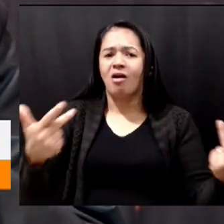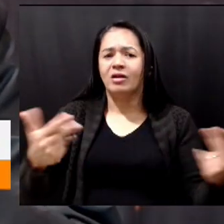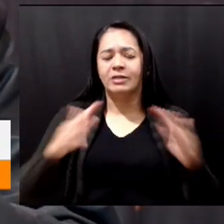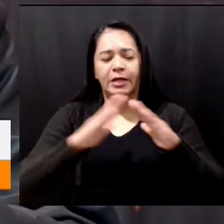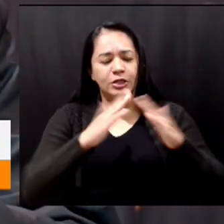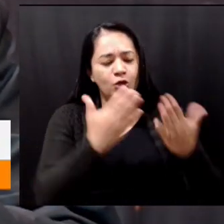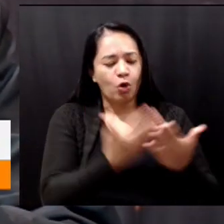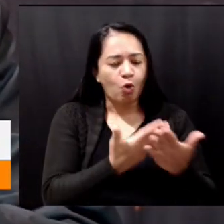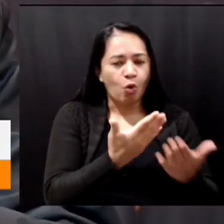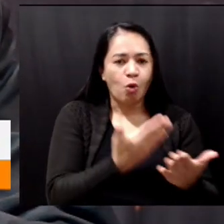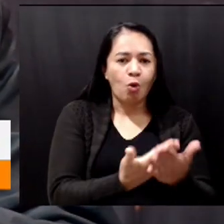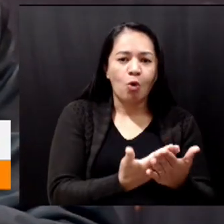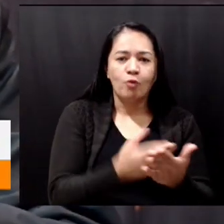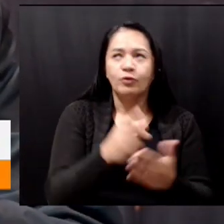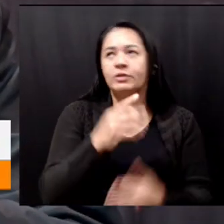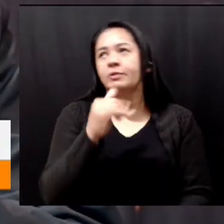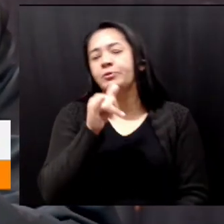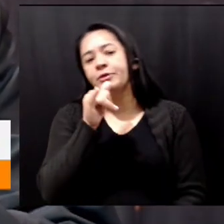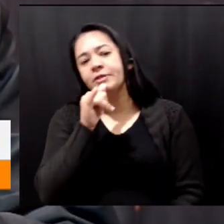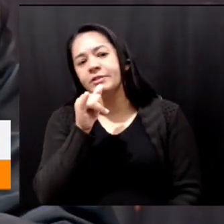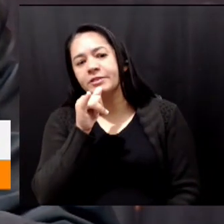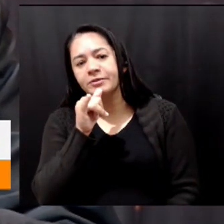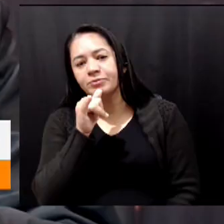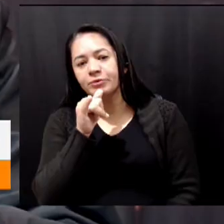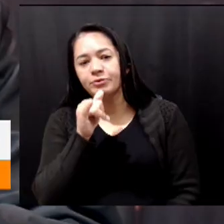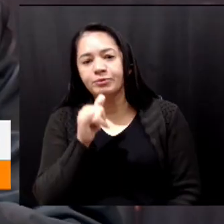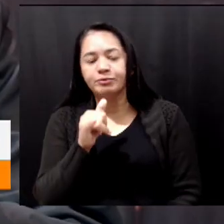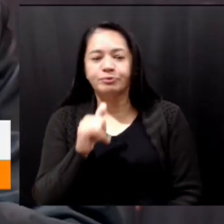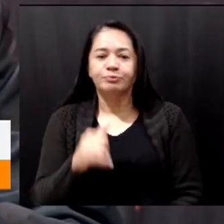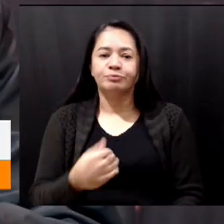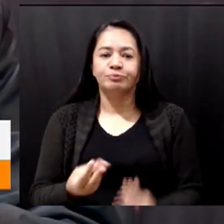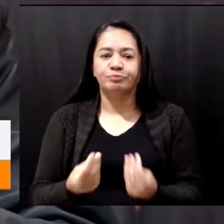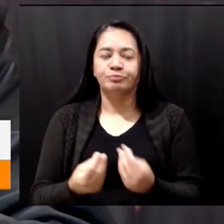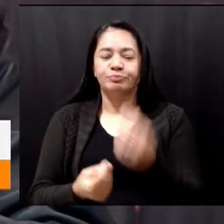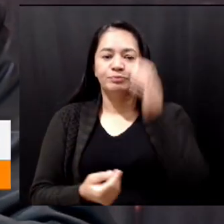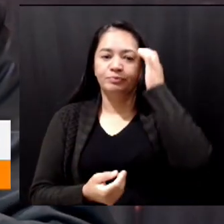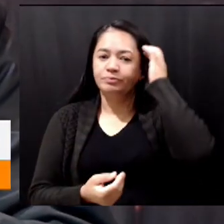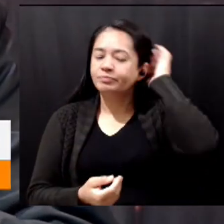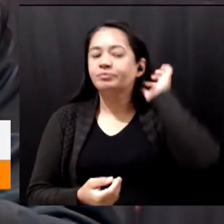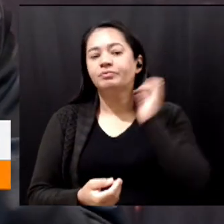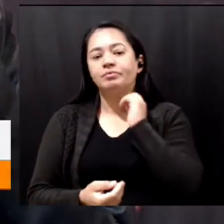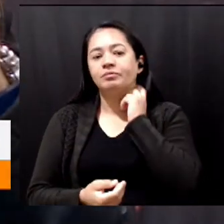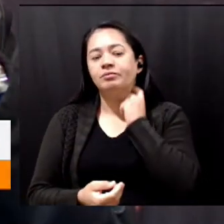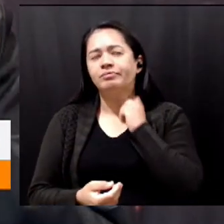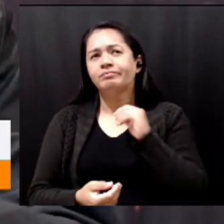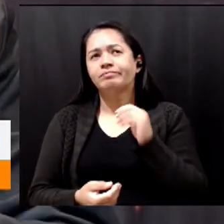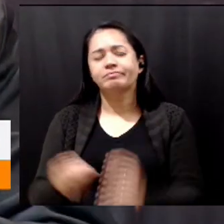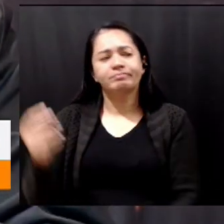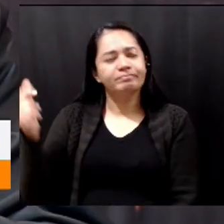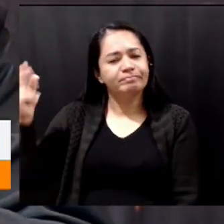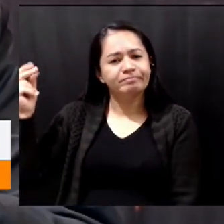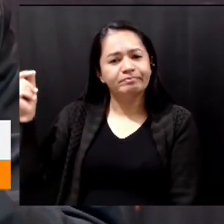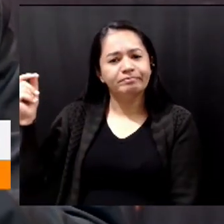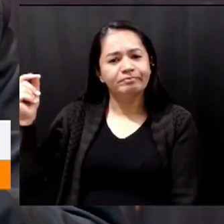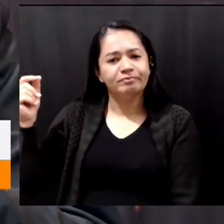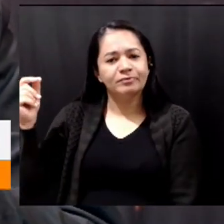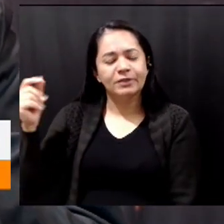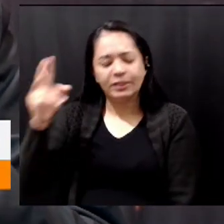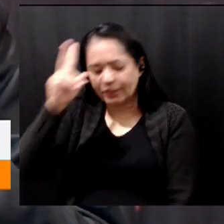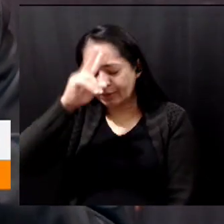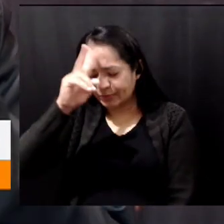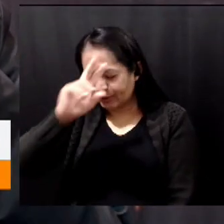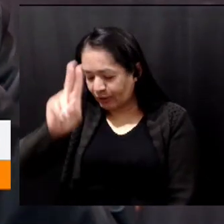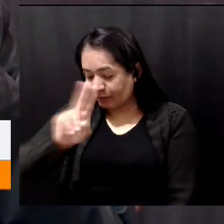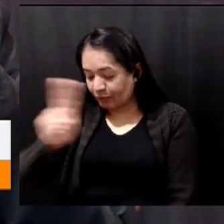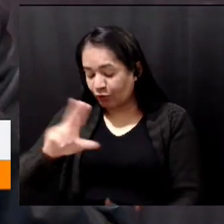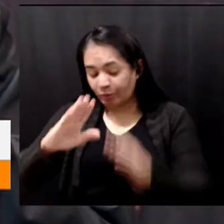tem, por exemplo, o nosso querido... como chama aqui bom, depois eu vou lembrar o nome da escola, mas lá.